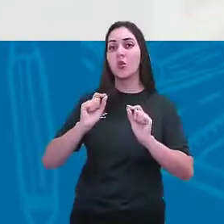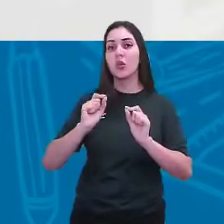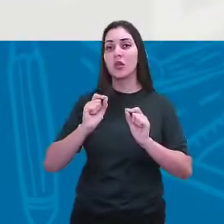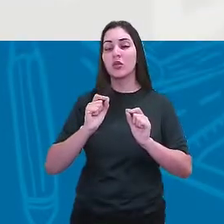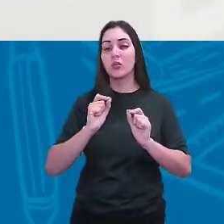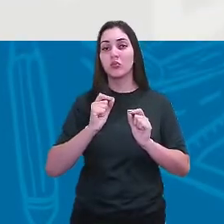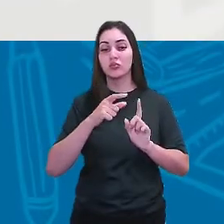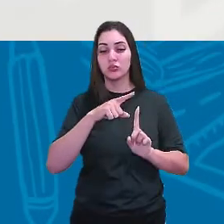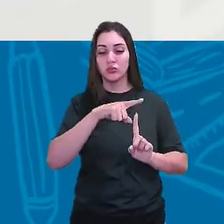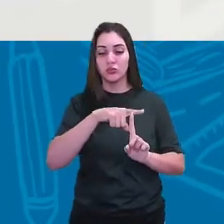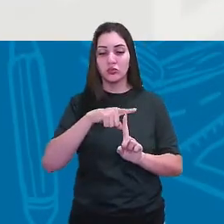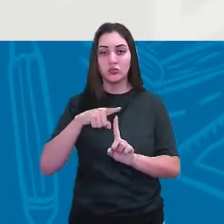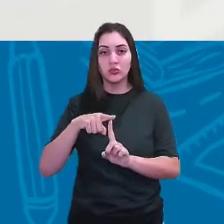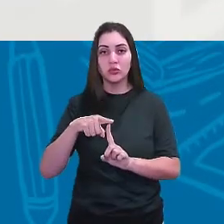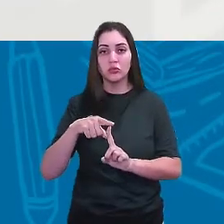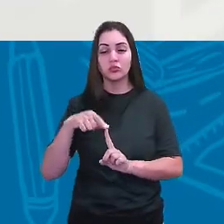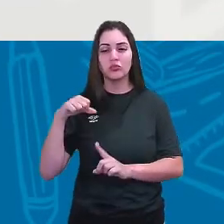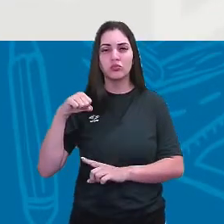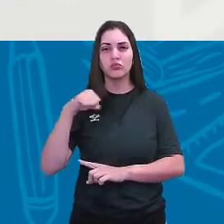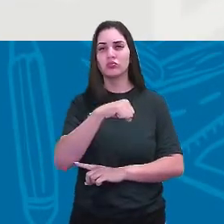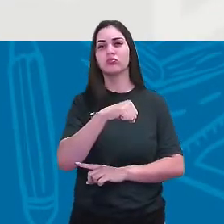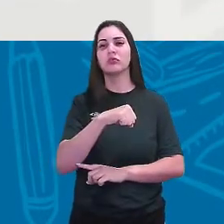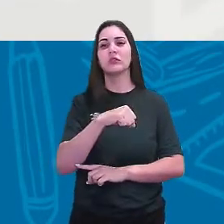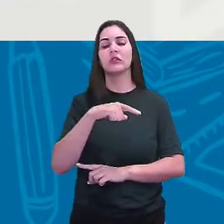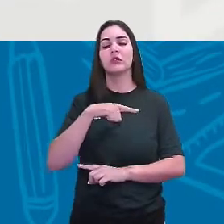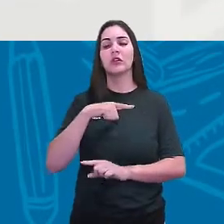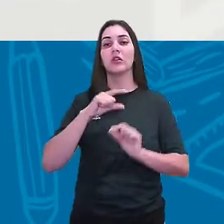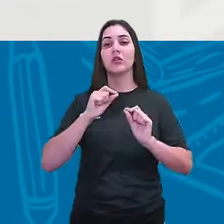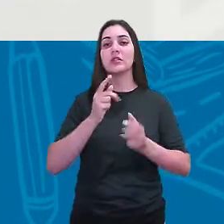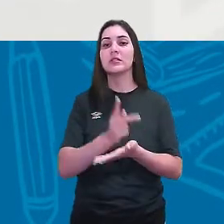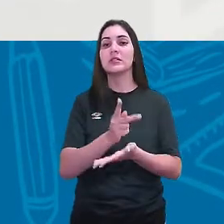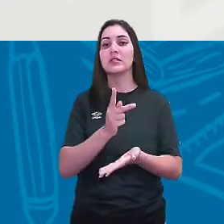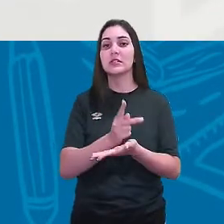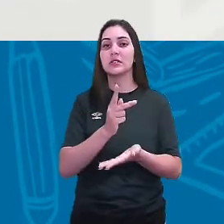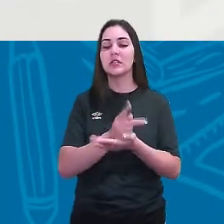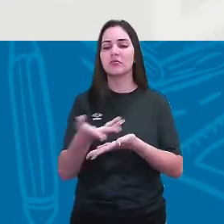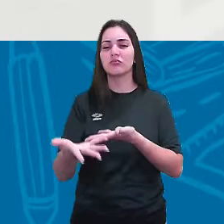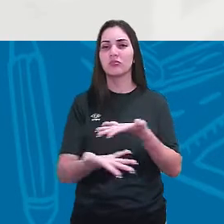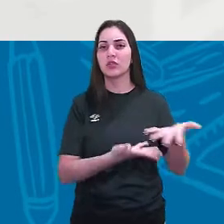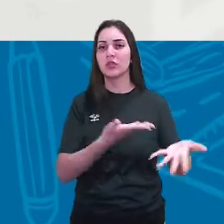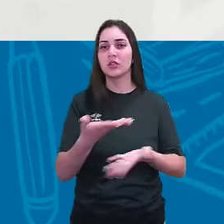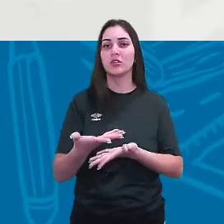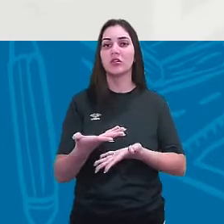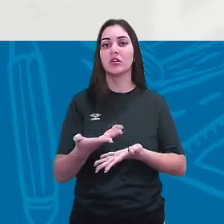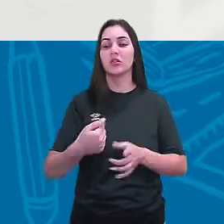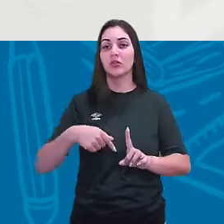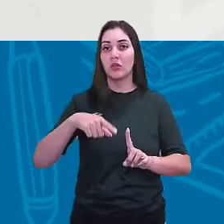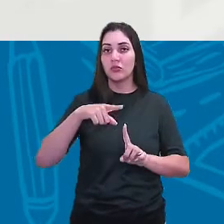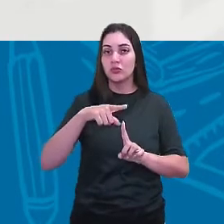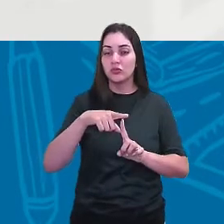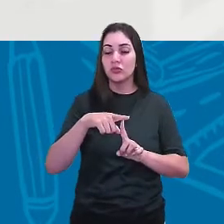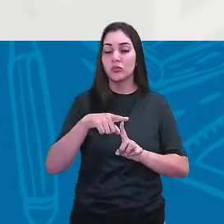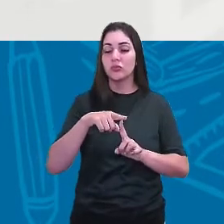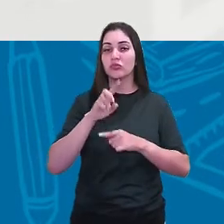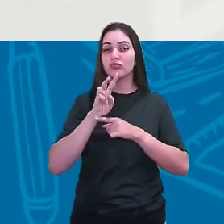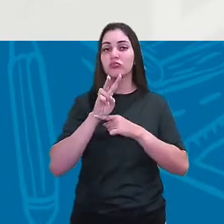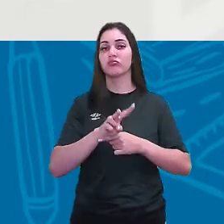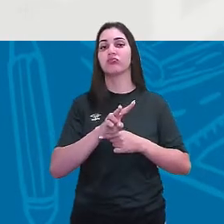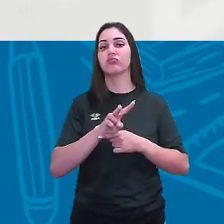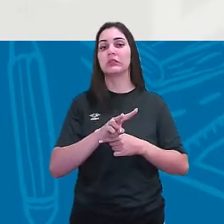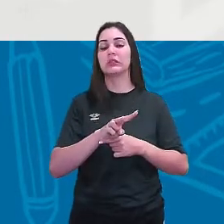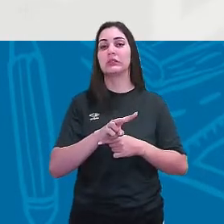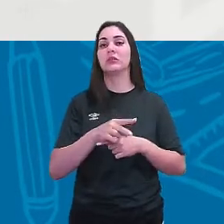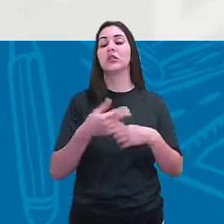causas dos acidentes, elas vão estar sempre relacionadas com as formas de prevenção. Se você não